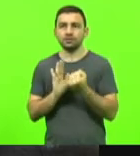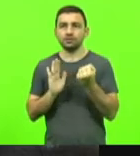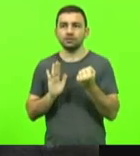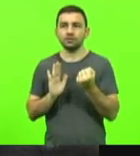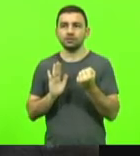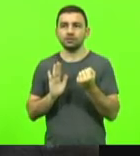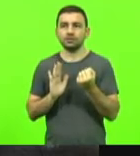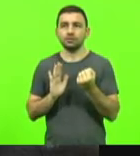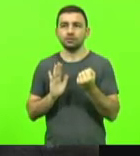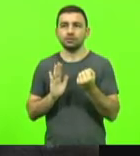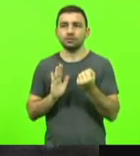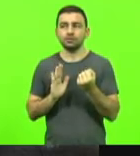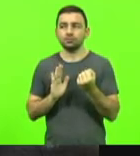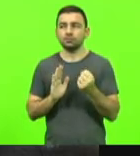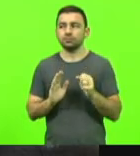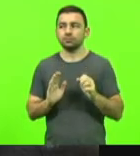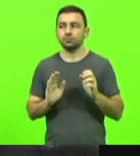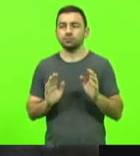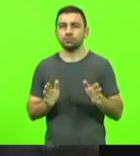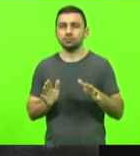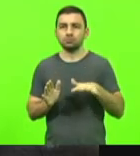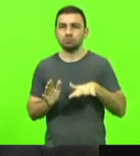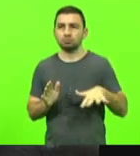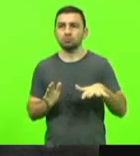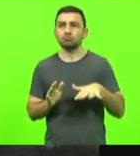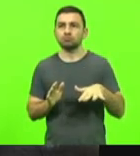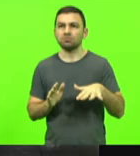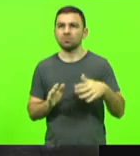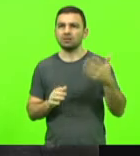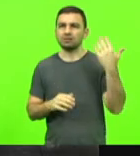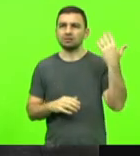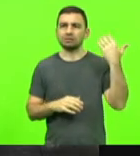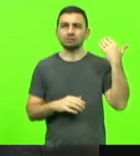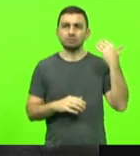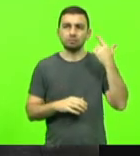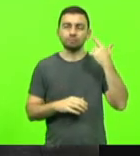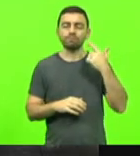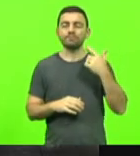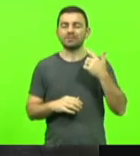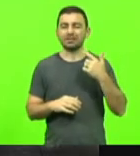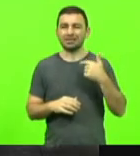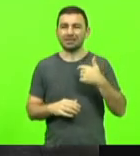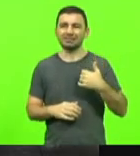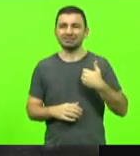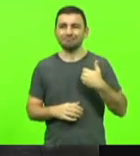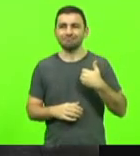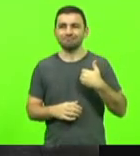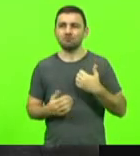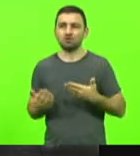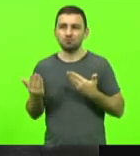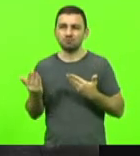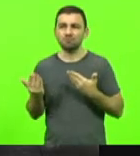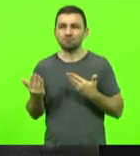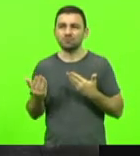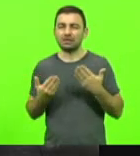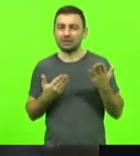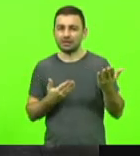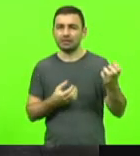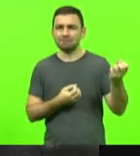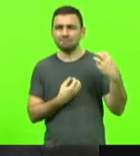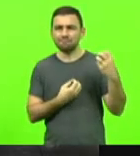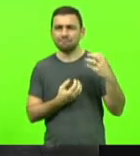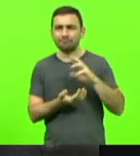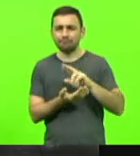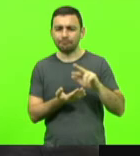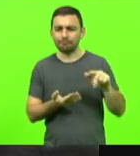da forma que foi tão cedo e muitos ensinamentos o Aldo nos deixou, aqui